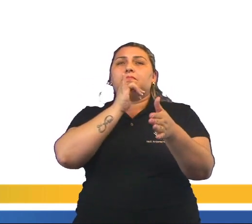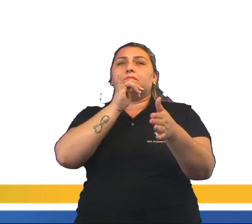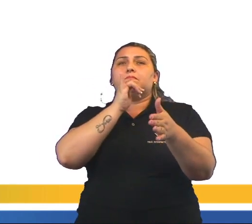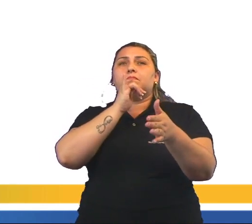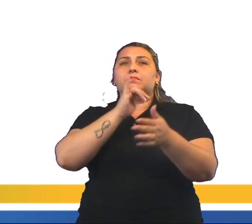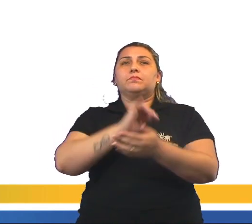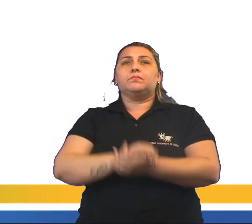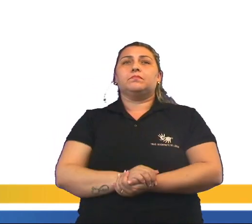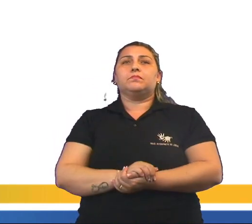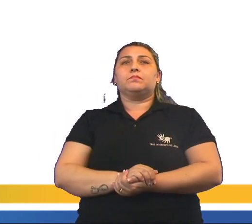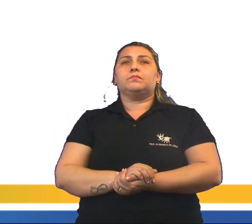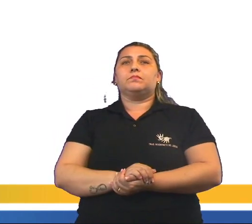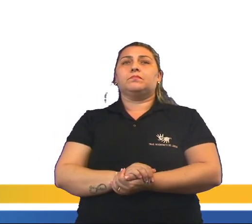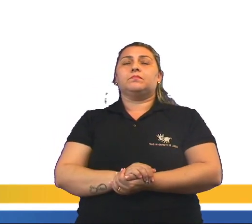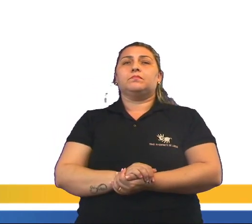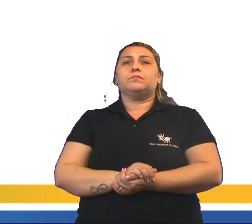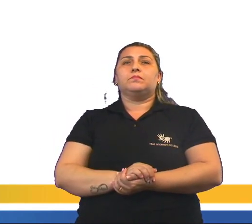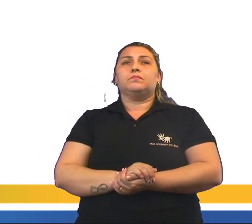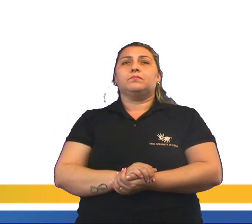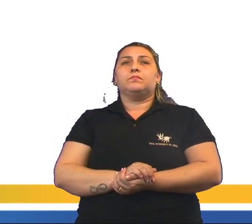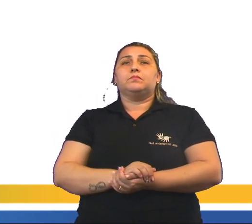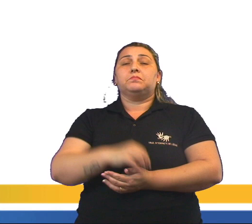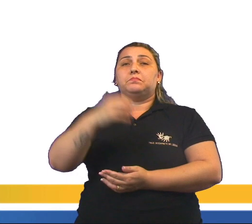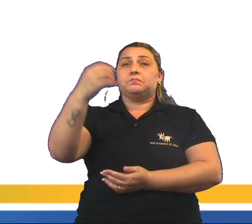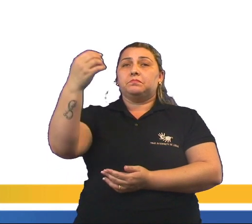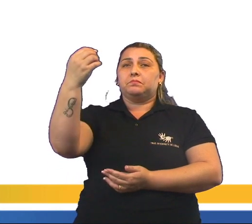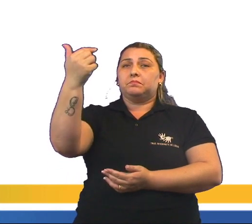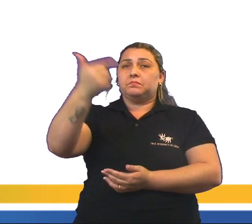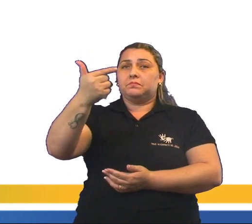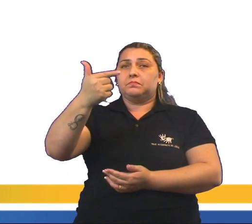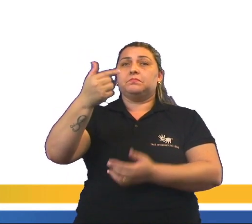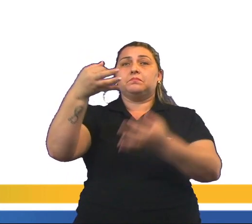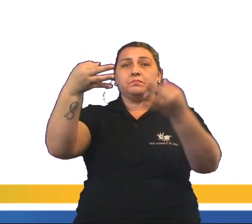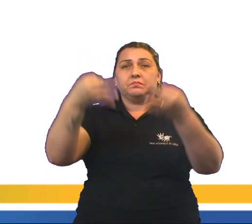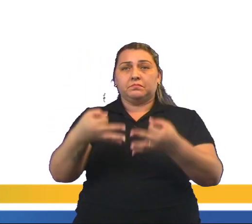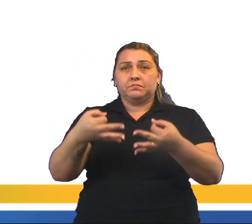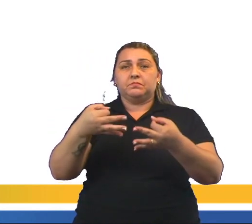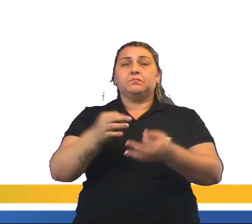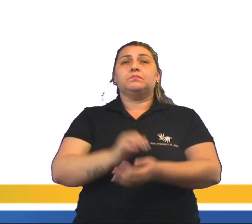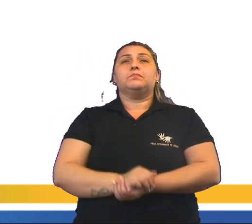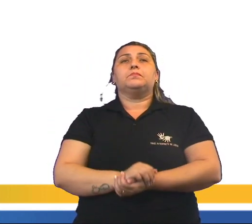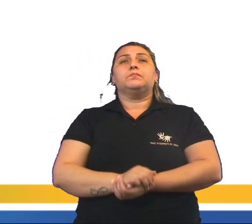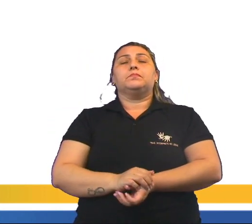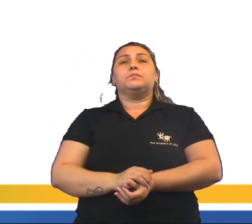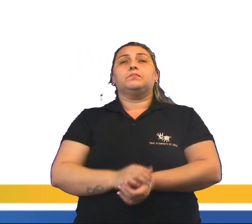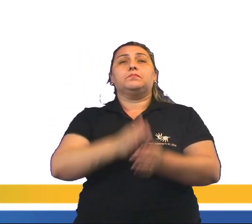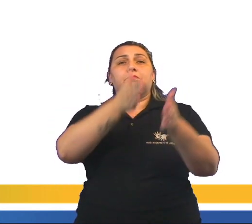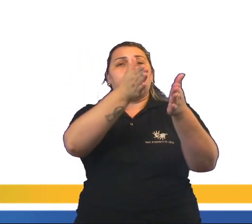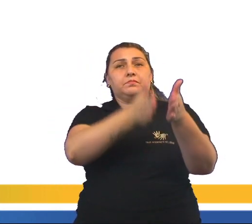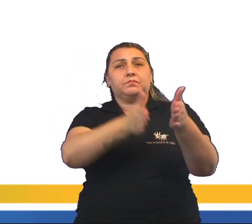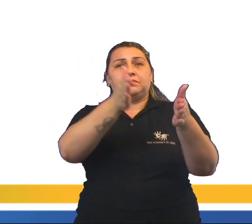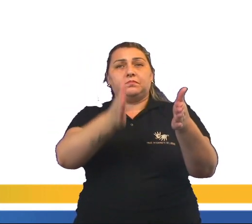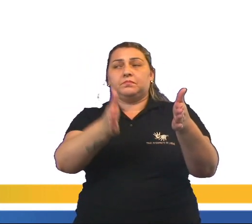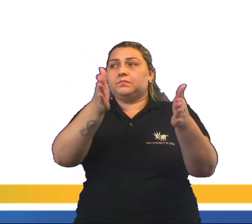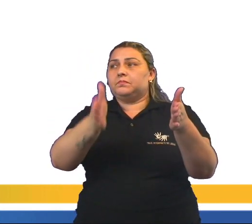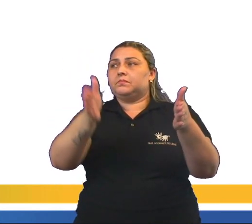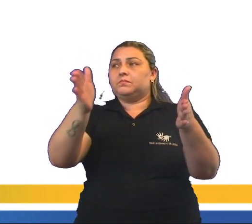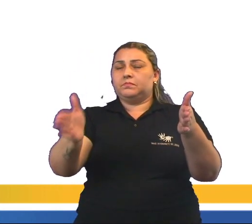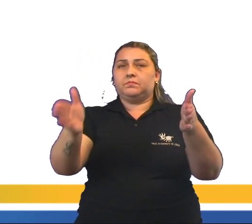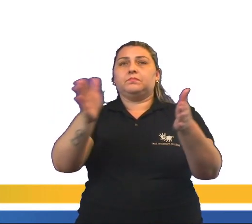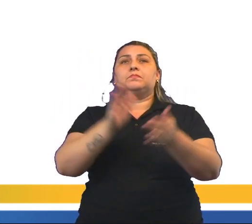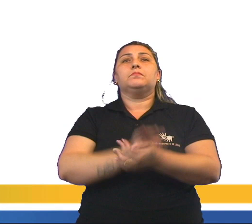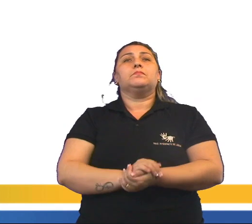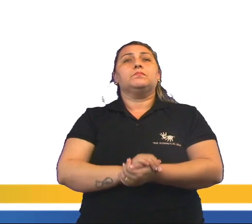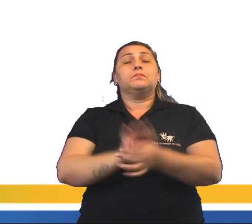exemplo de quadrado perfeito então observem bem quando a gente fala sequência a sequência